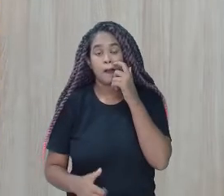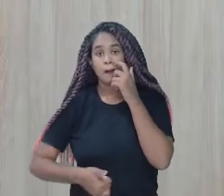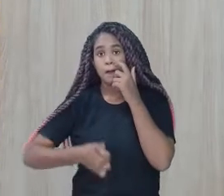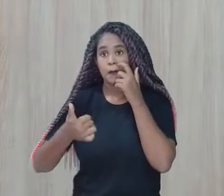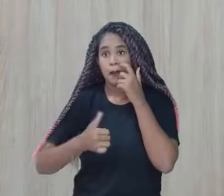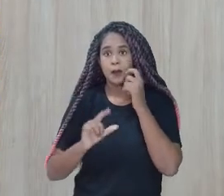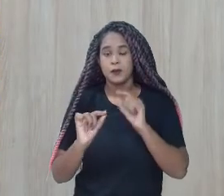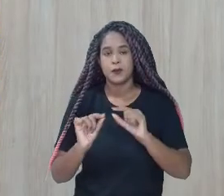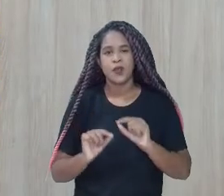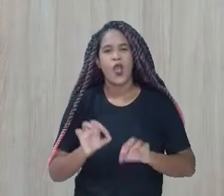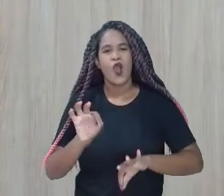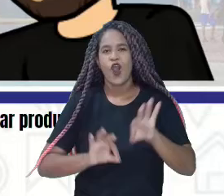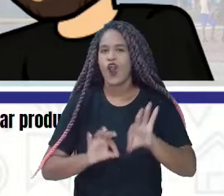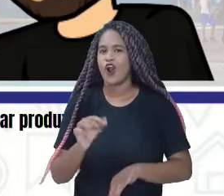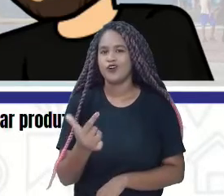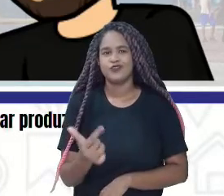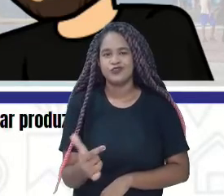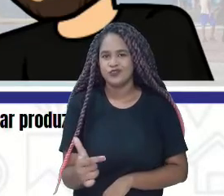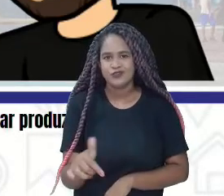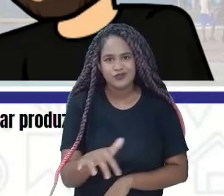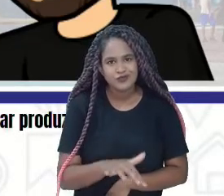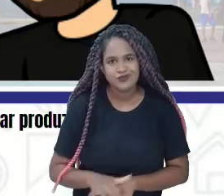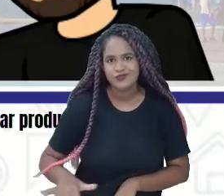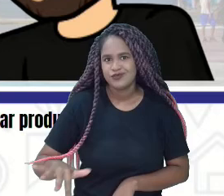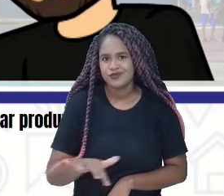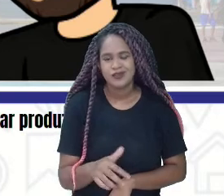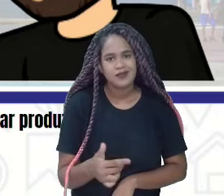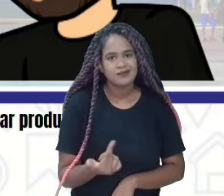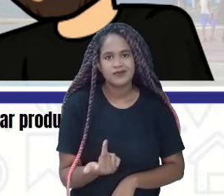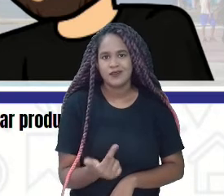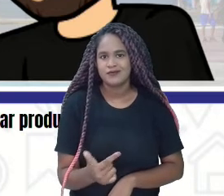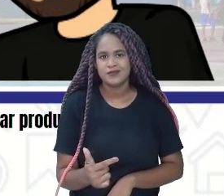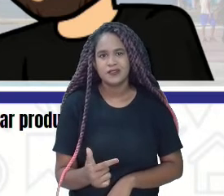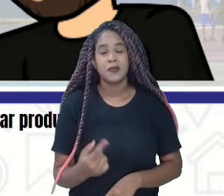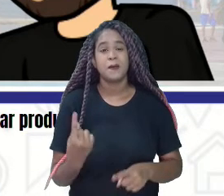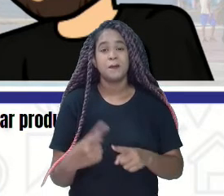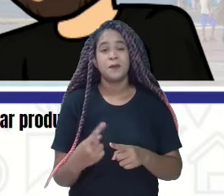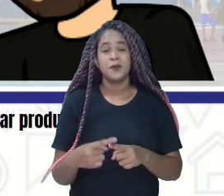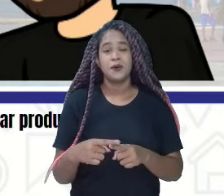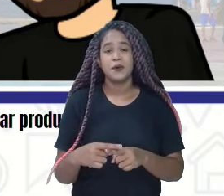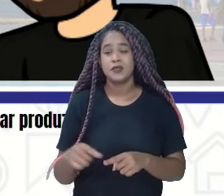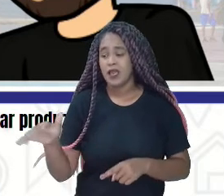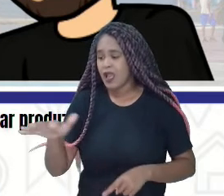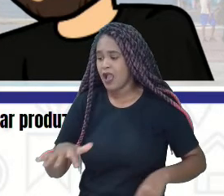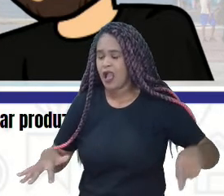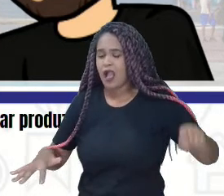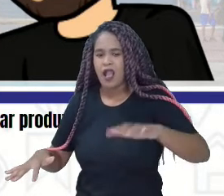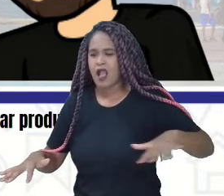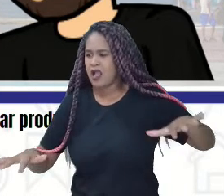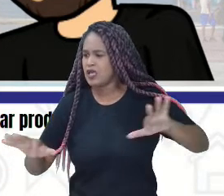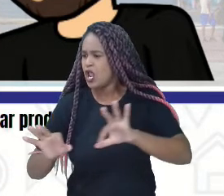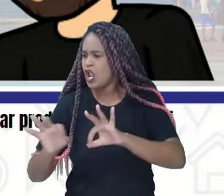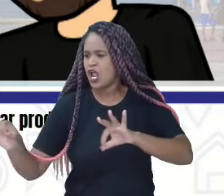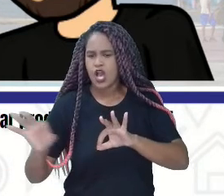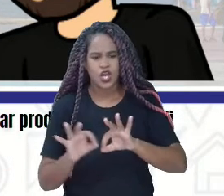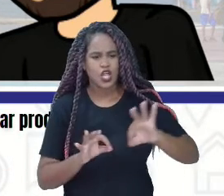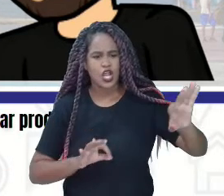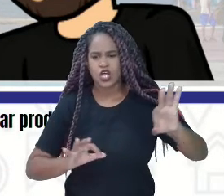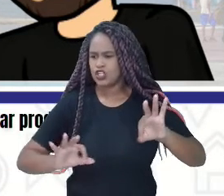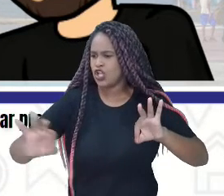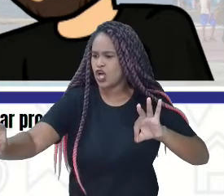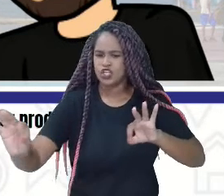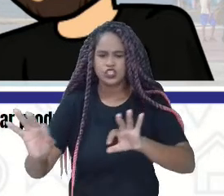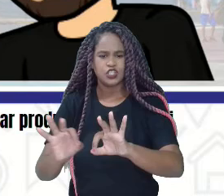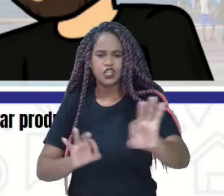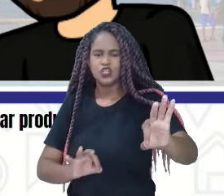a desorganização da lavoura, né, canavieira, né? Então, engenhos muito espalhados, não existia uma concentração de